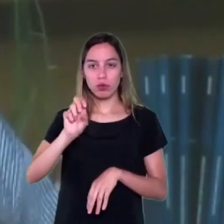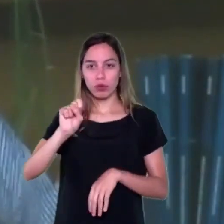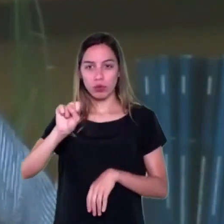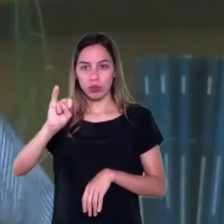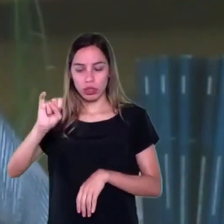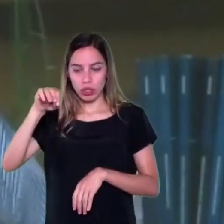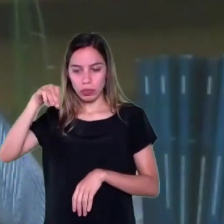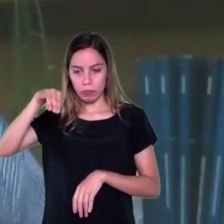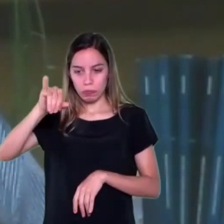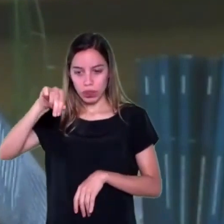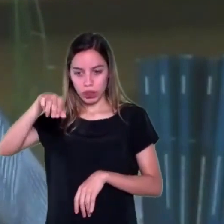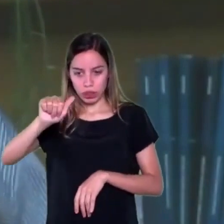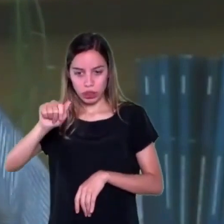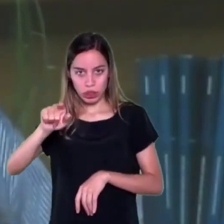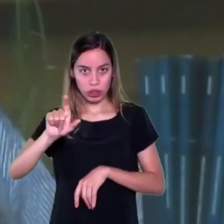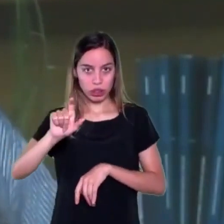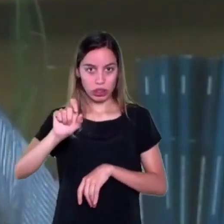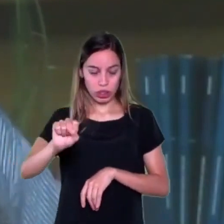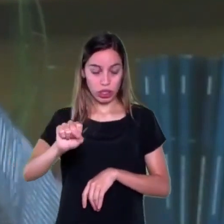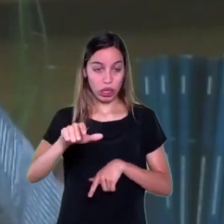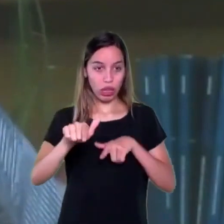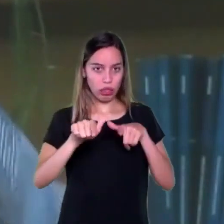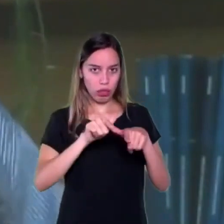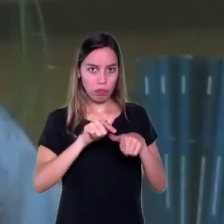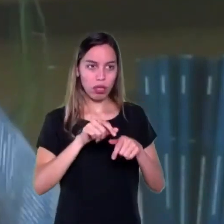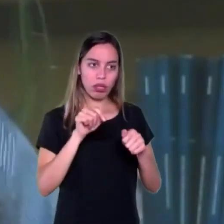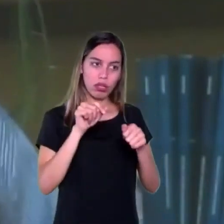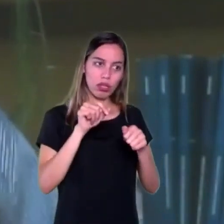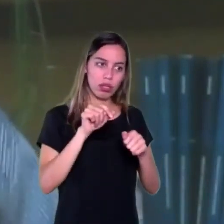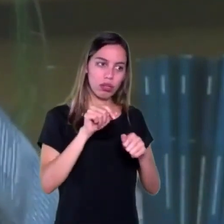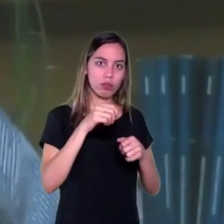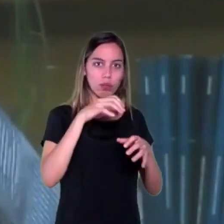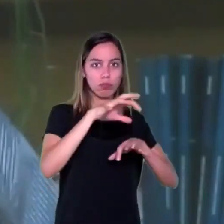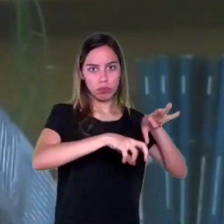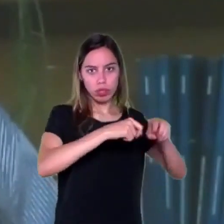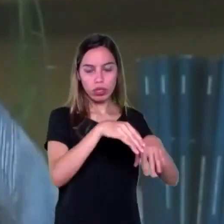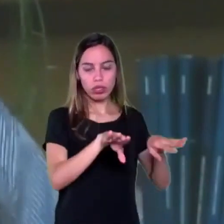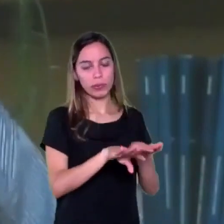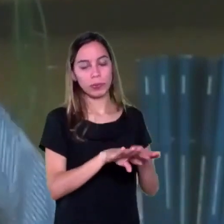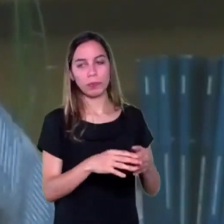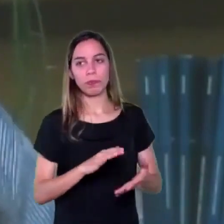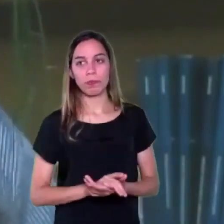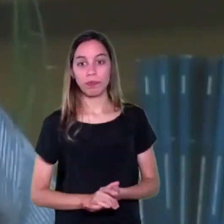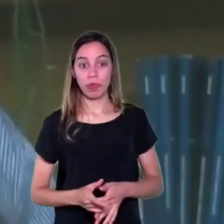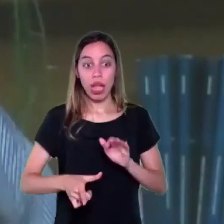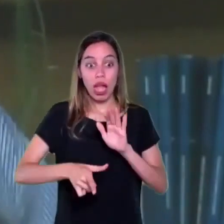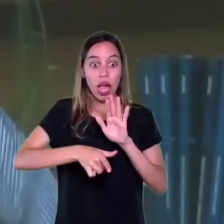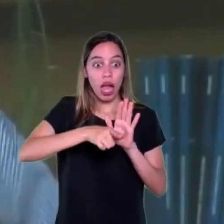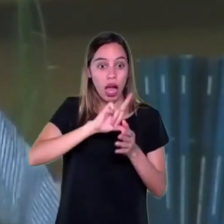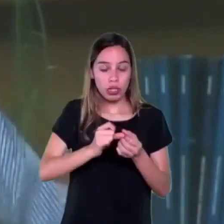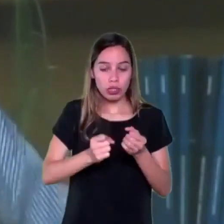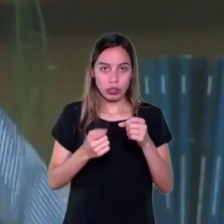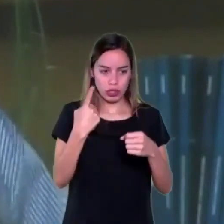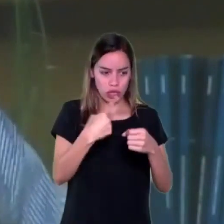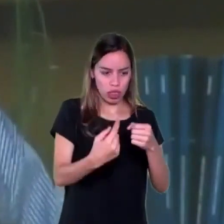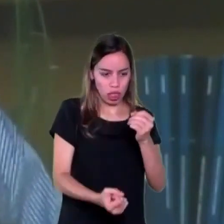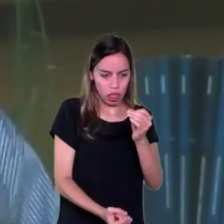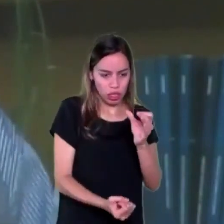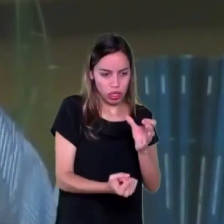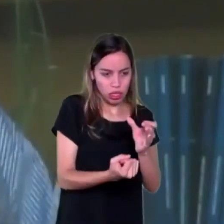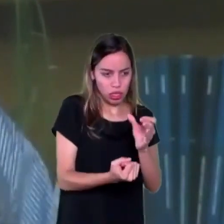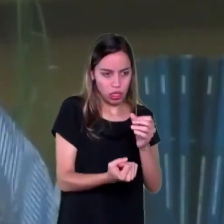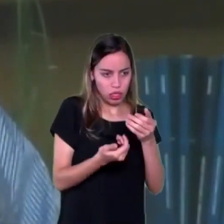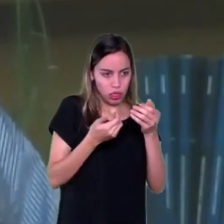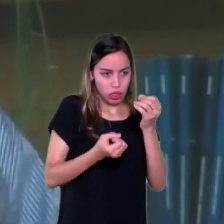com esse material também. Então, antes de Itaúna nascer como nome, né, como